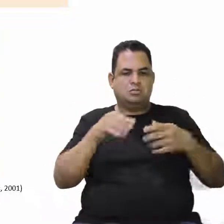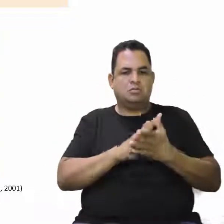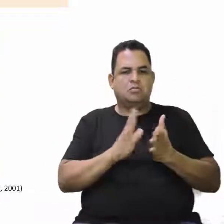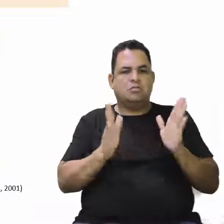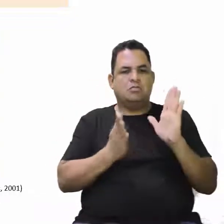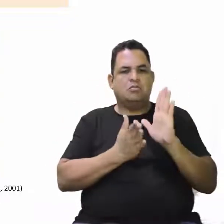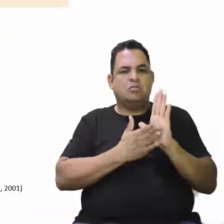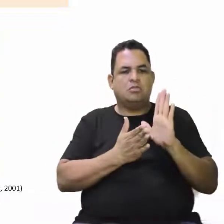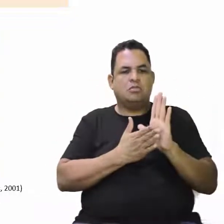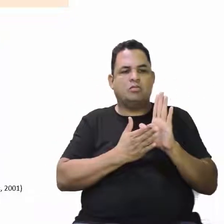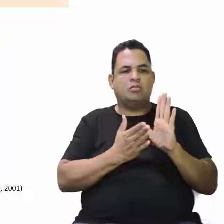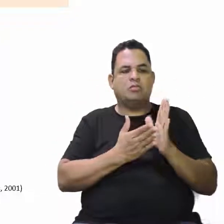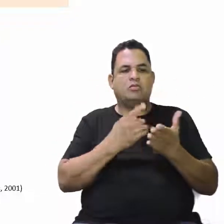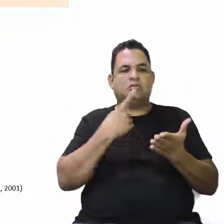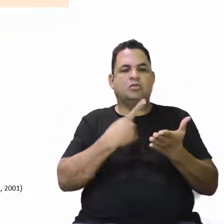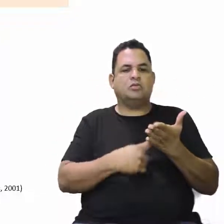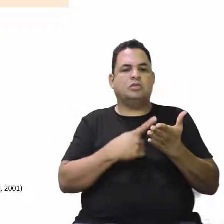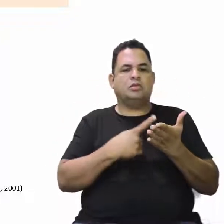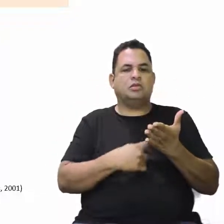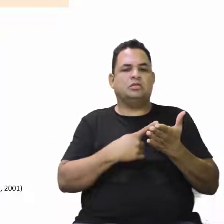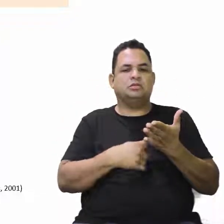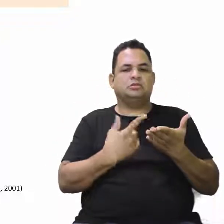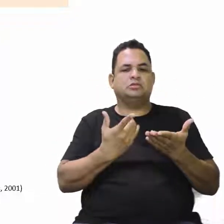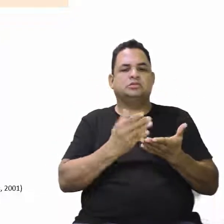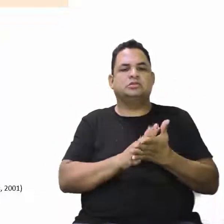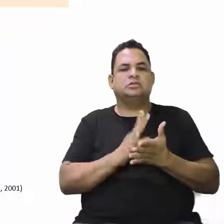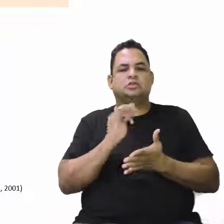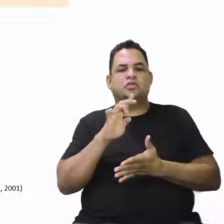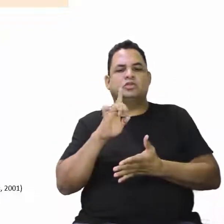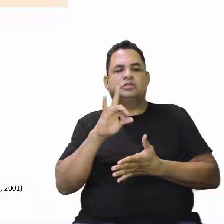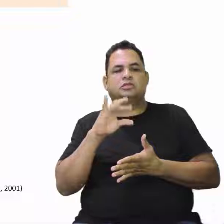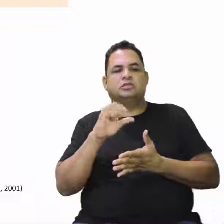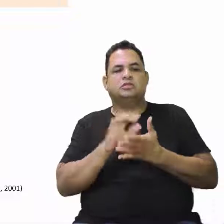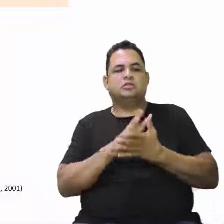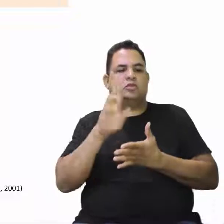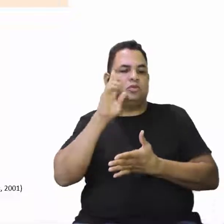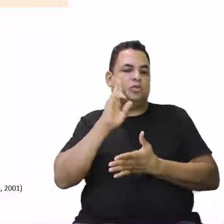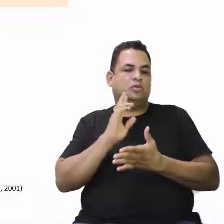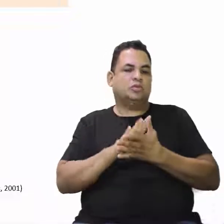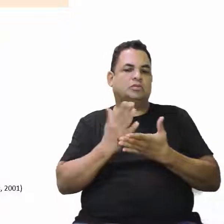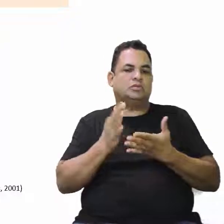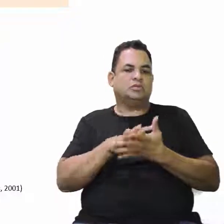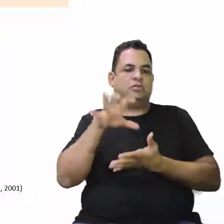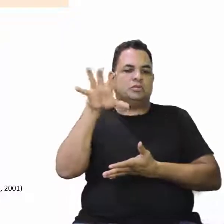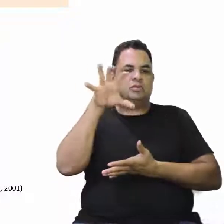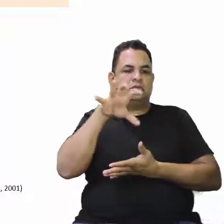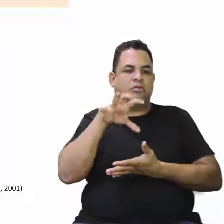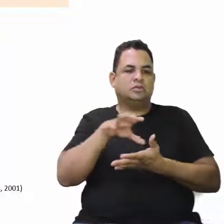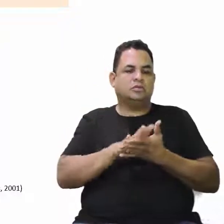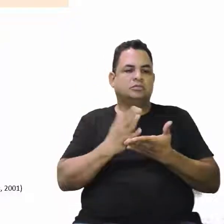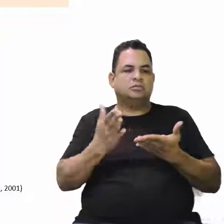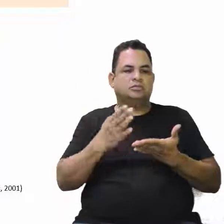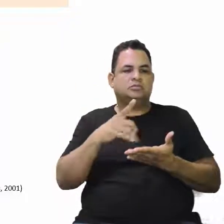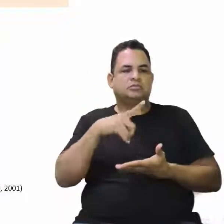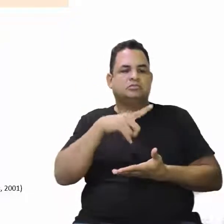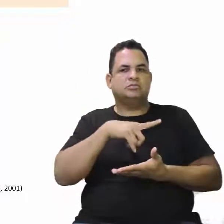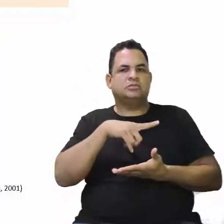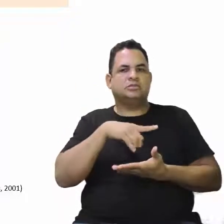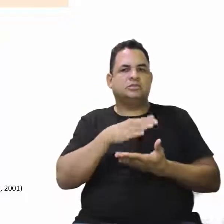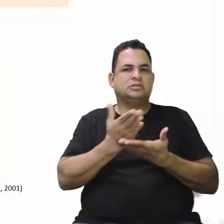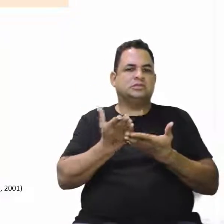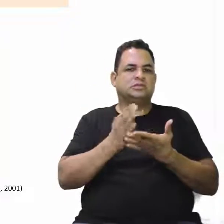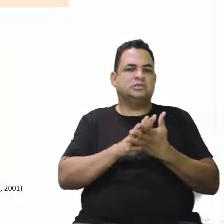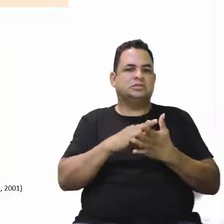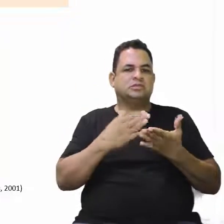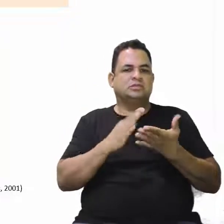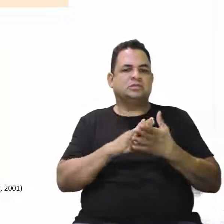pelo Tratado de Tordesilhas. Rondônia foi por muito tempo uma região aí que só